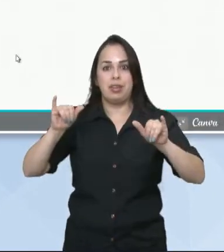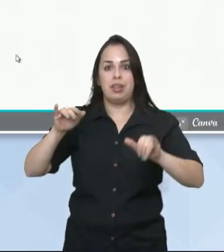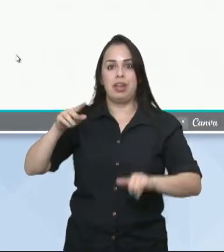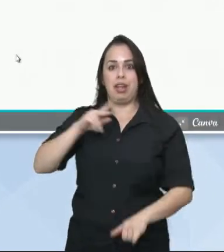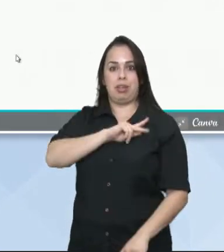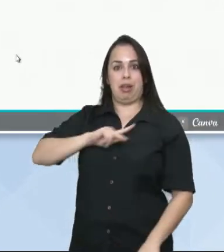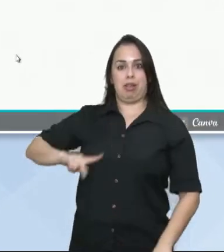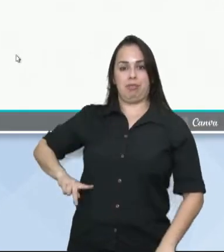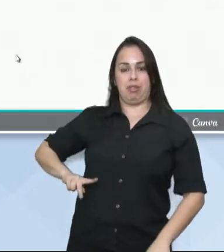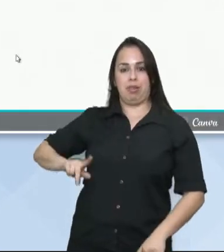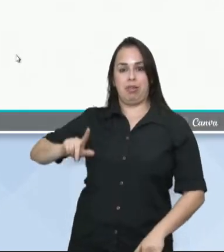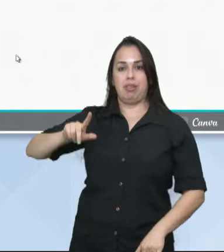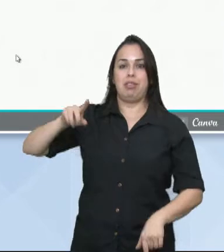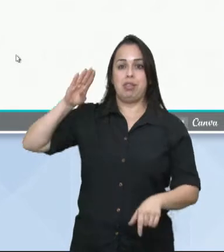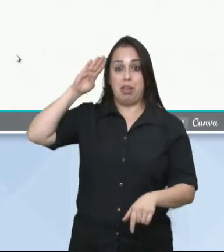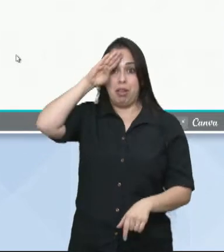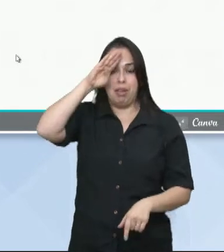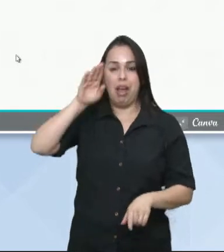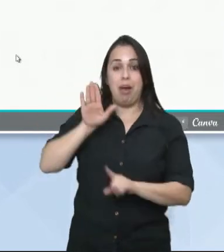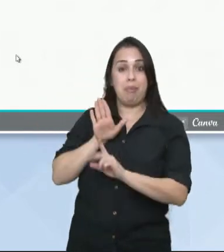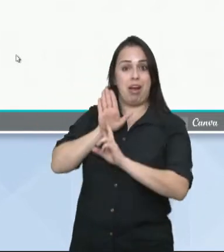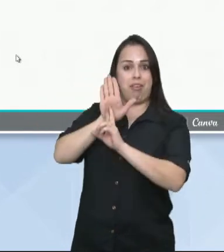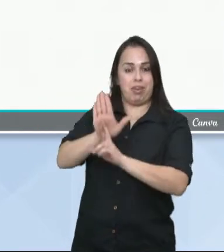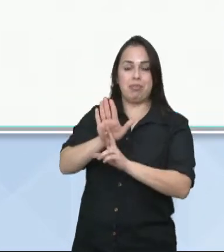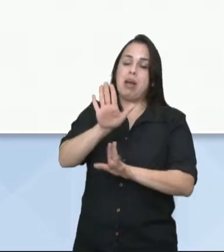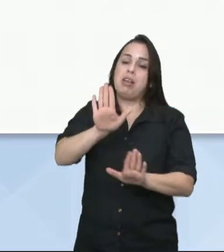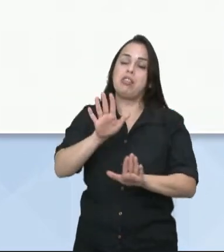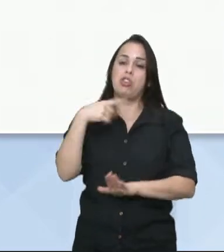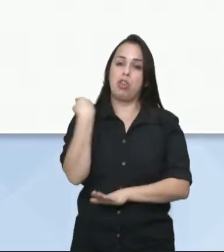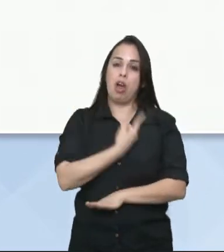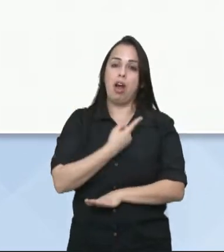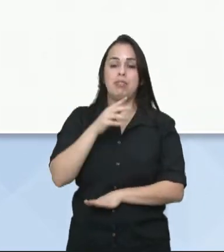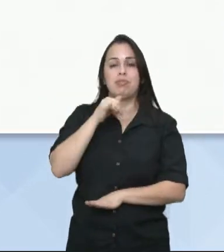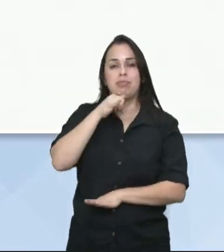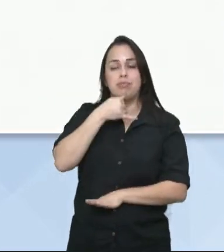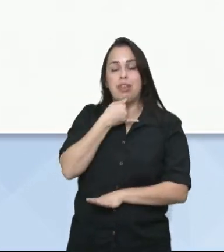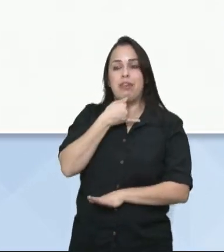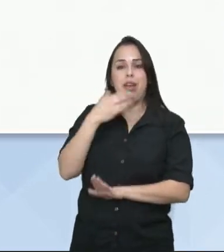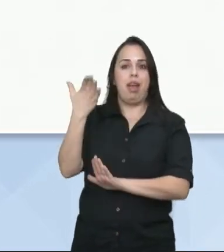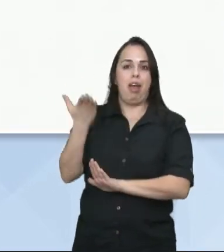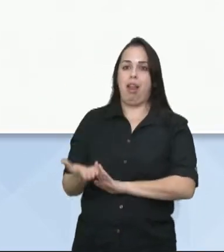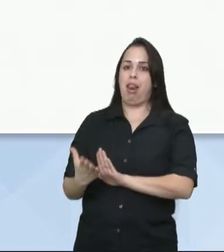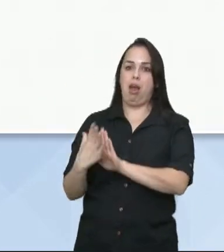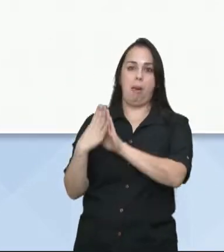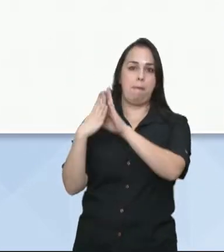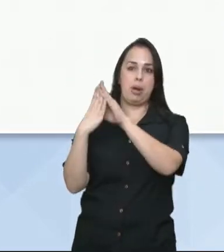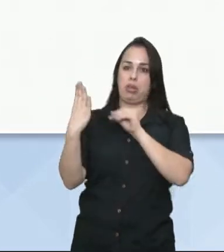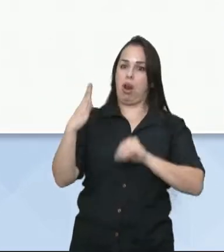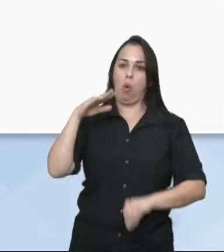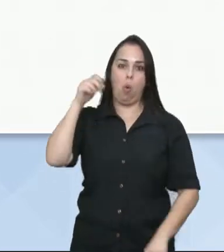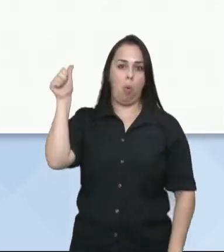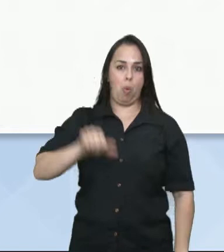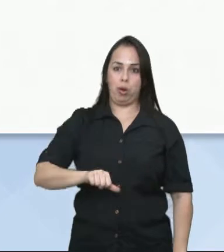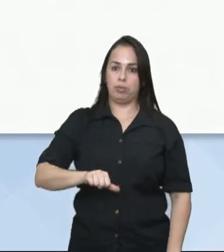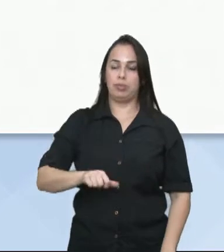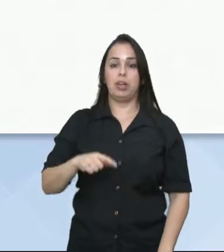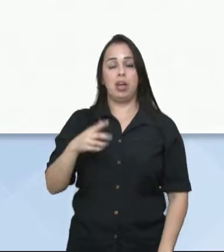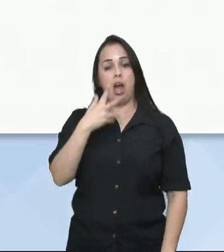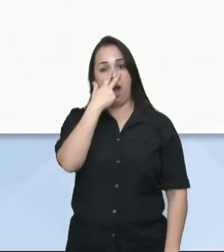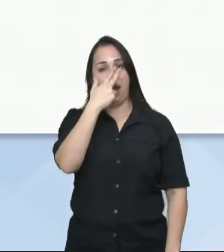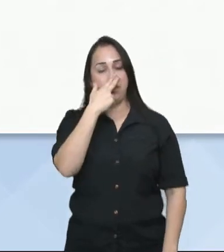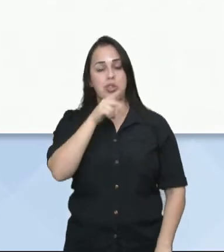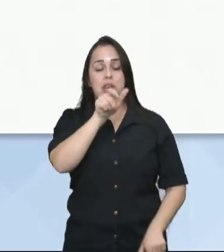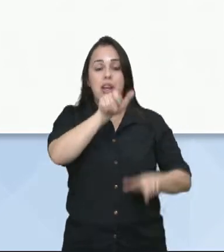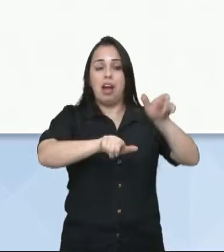é referência, né? E que nós, infelizmente, temos um péssimo exemplo. Então, acho que as mulheres têm